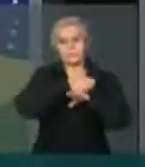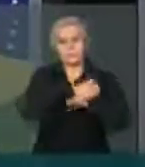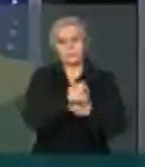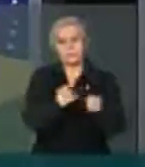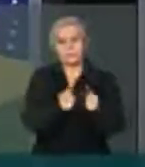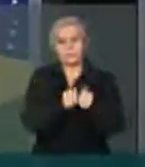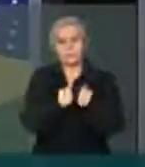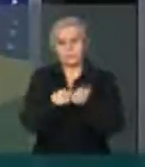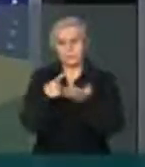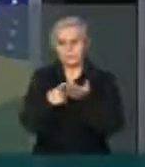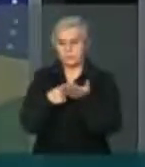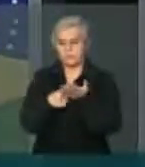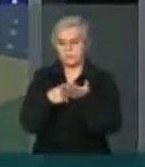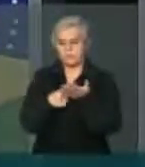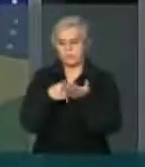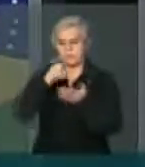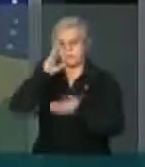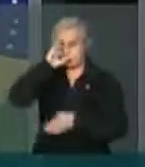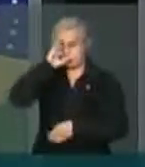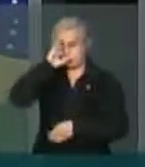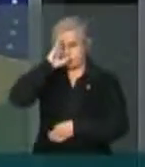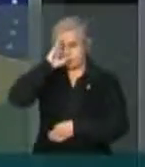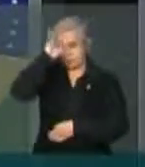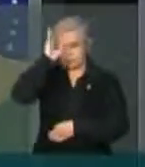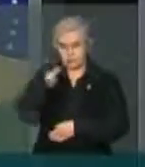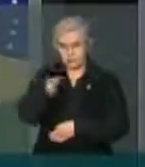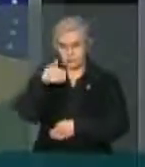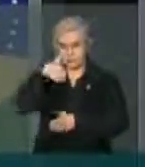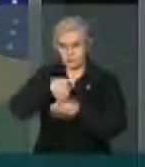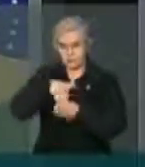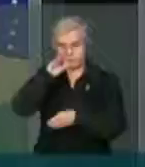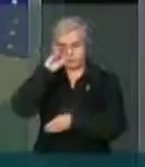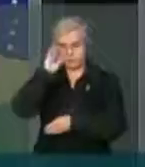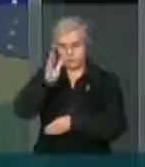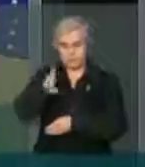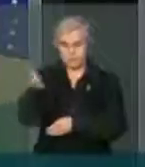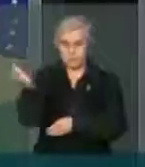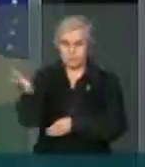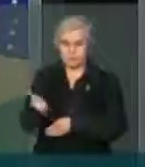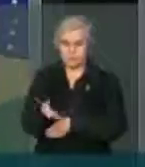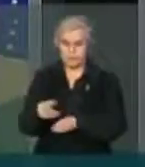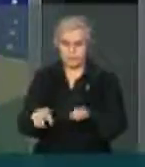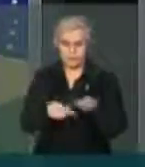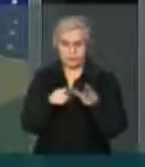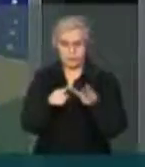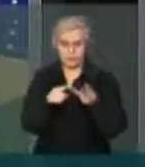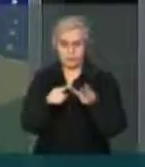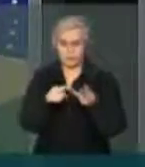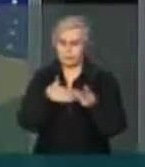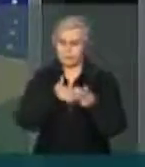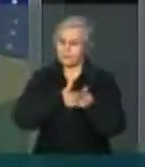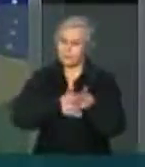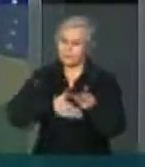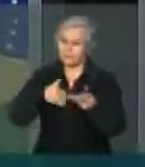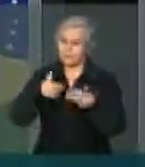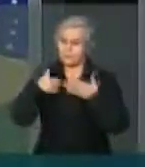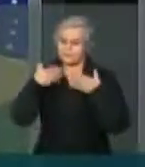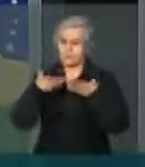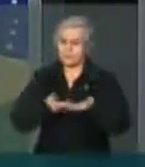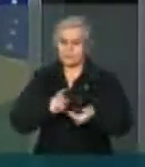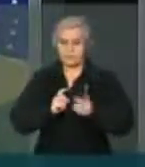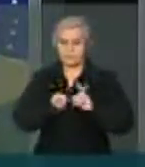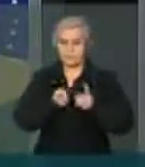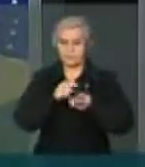da campanha das diretas já. Em terceiro lugar, por ter tido o privilégio de participar da coordenação da